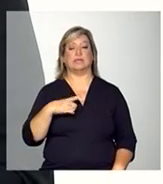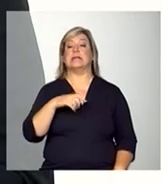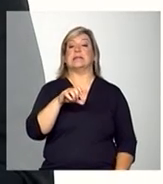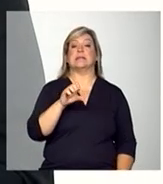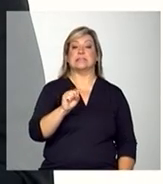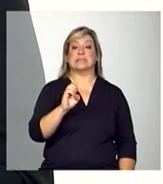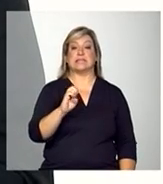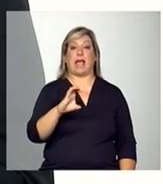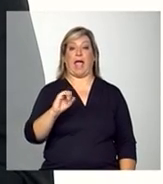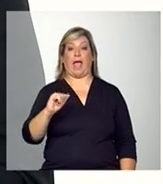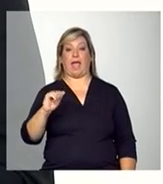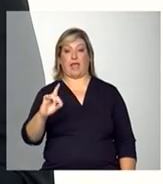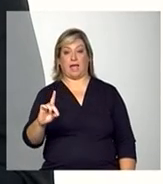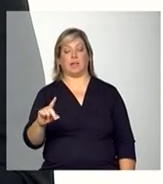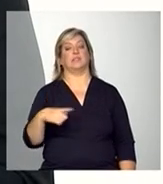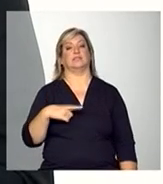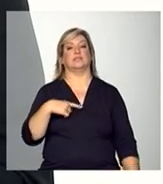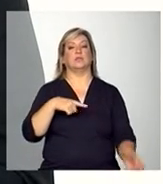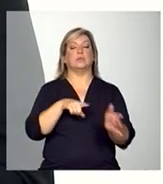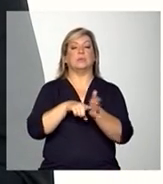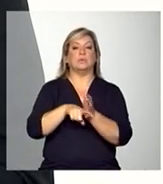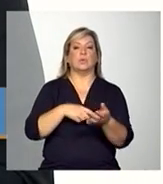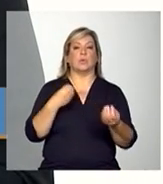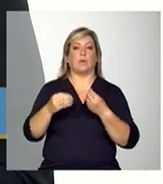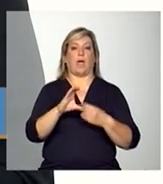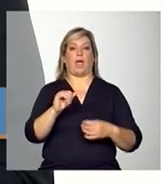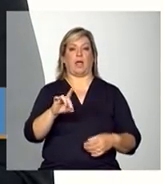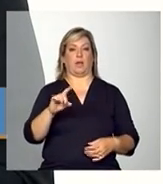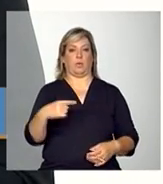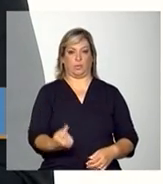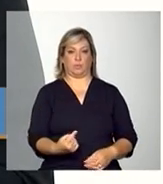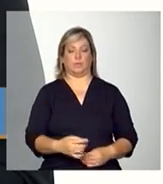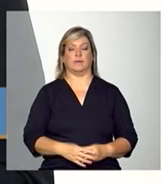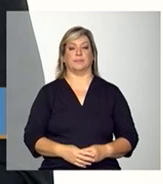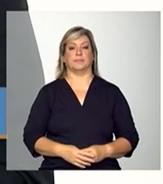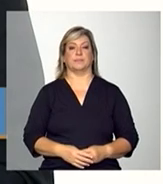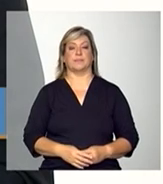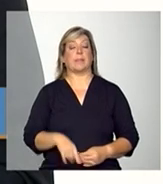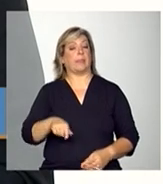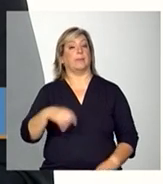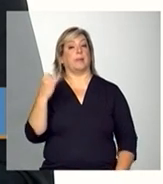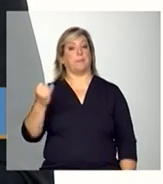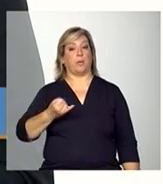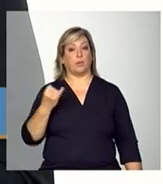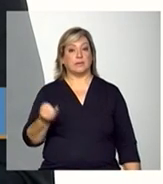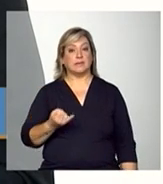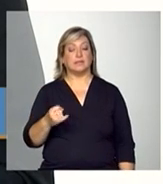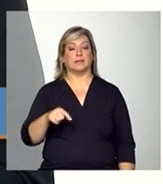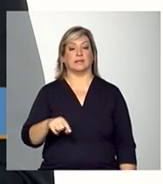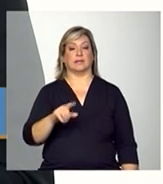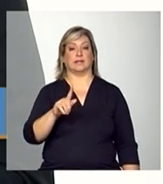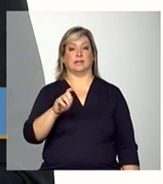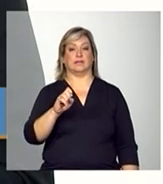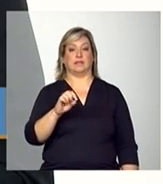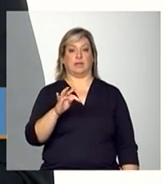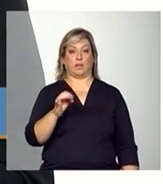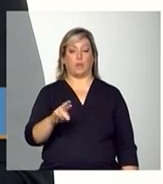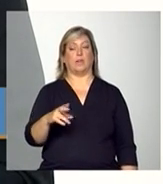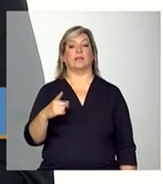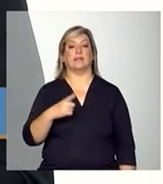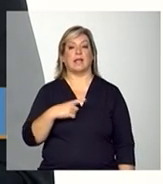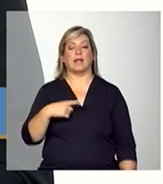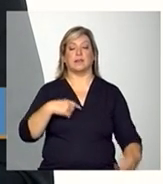seleção e extração de dados do CAD único eh o é importante que o gestor tenha o perfil